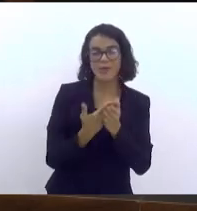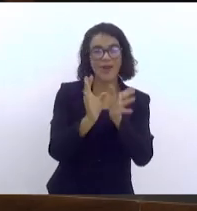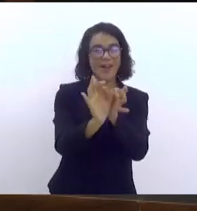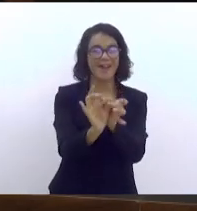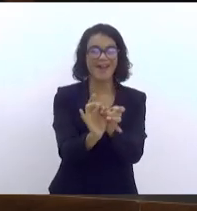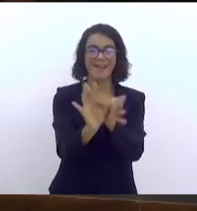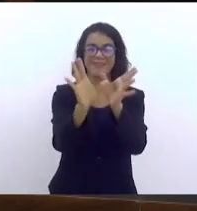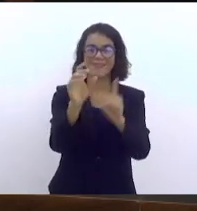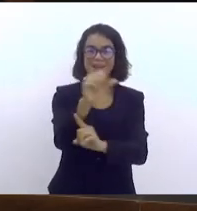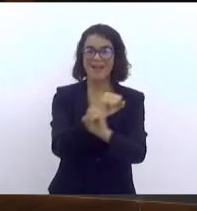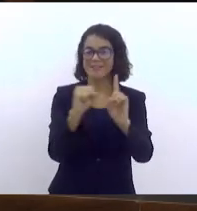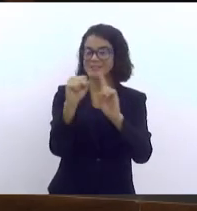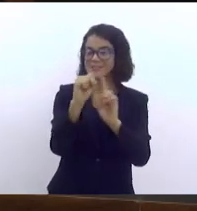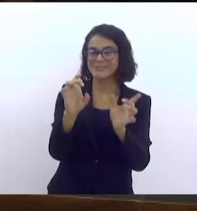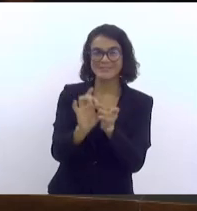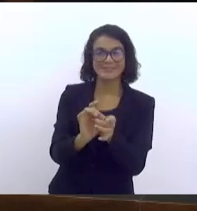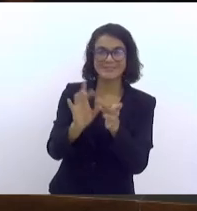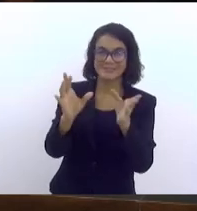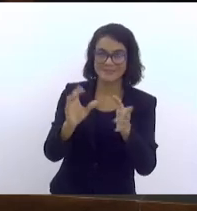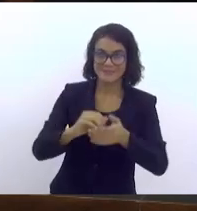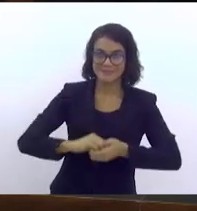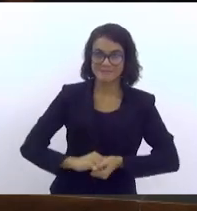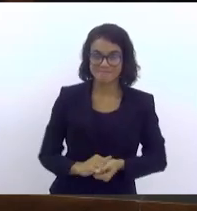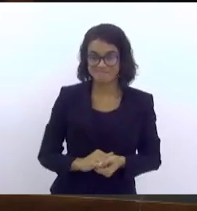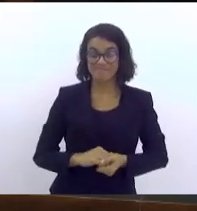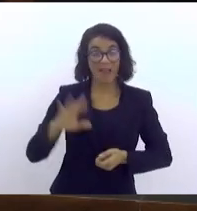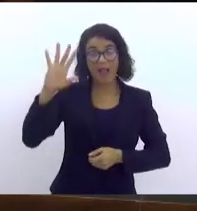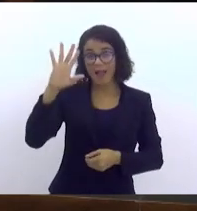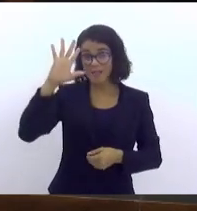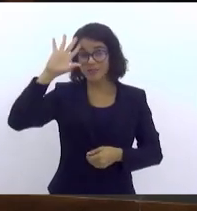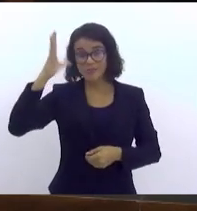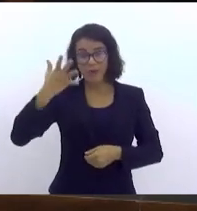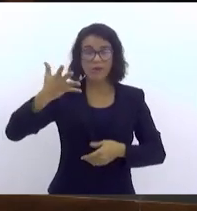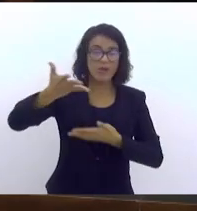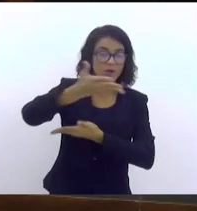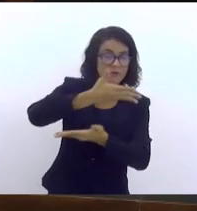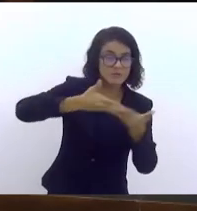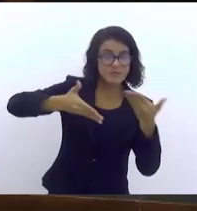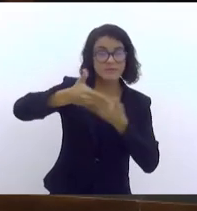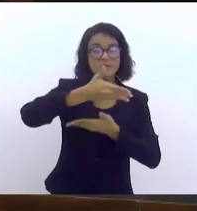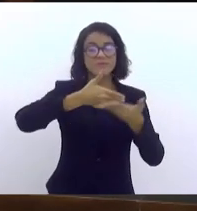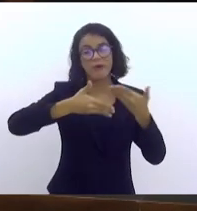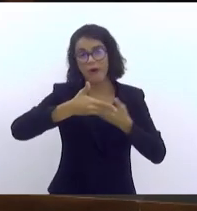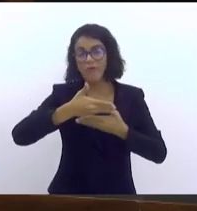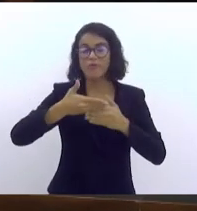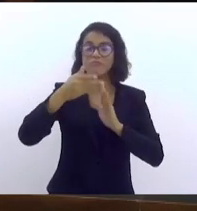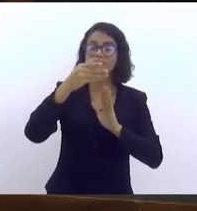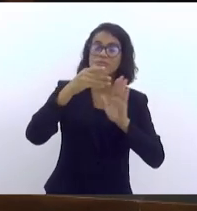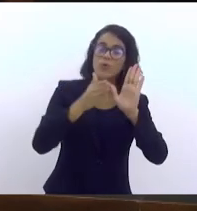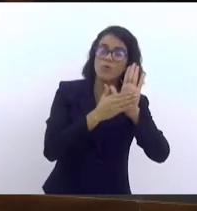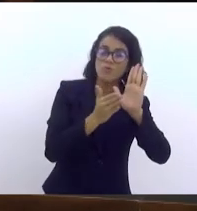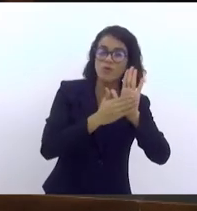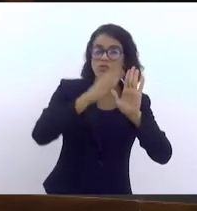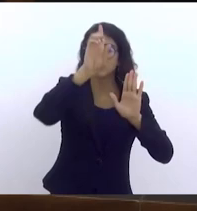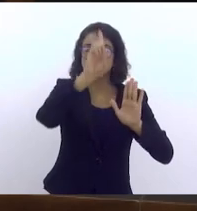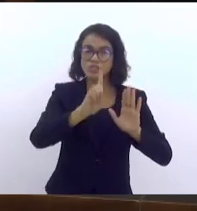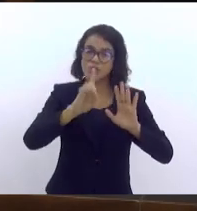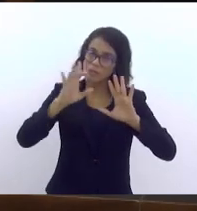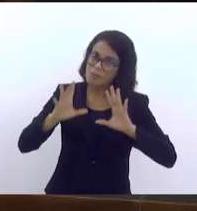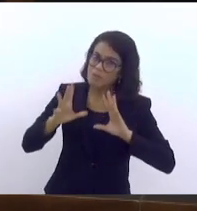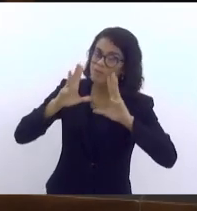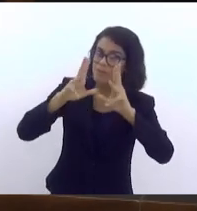é uma sociedade livre as soluções envolvem portanto um projeto de direitos para todos